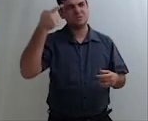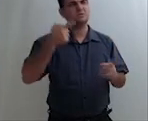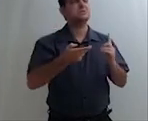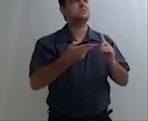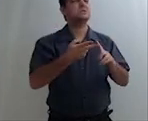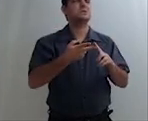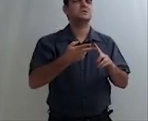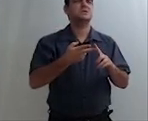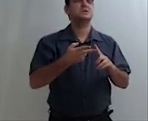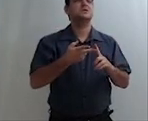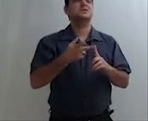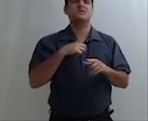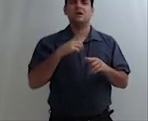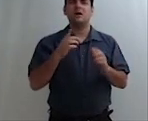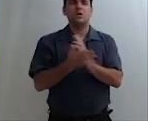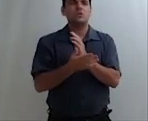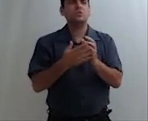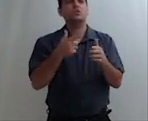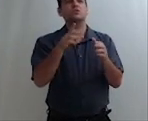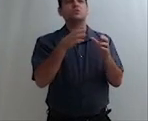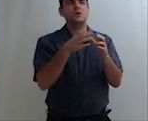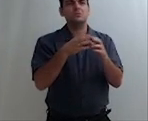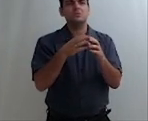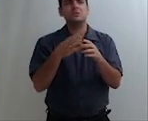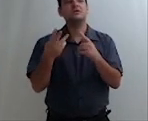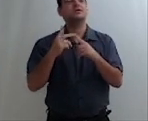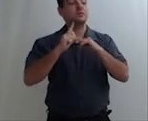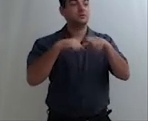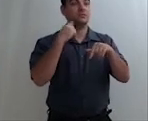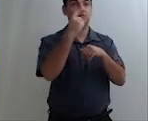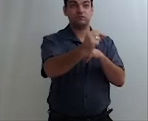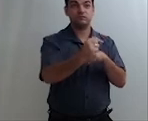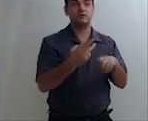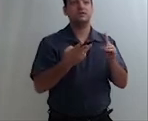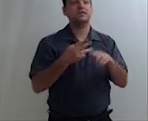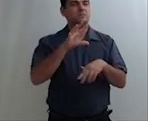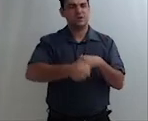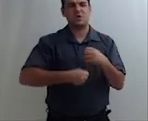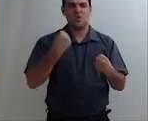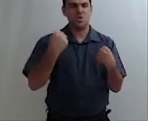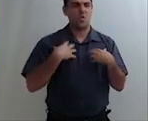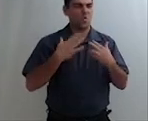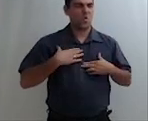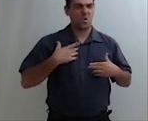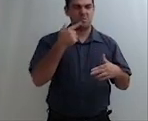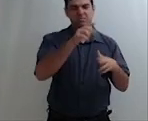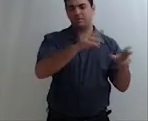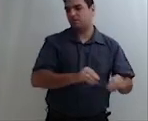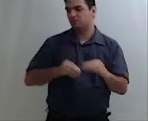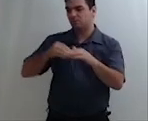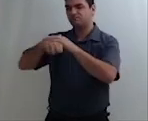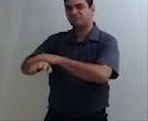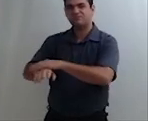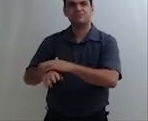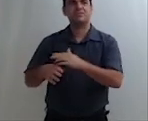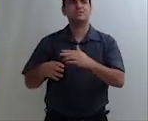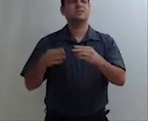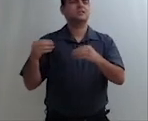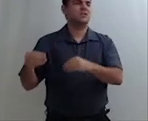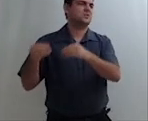corroborada por alguns dos representantes que se invadiram do local retirada do corpo do Real local do evento criminoso transporte do